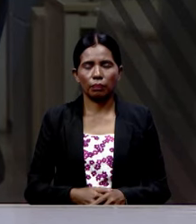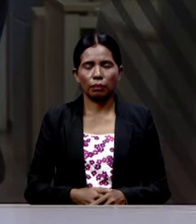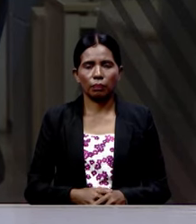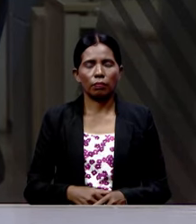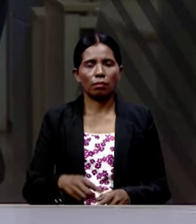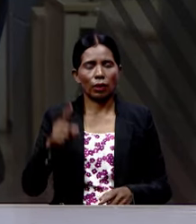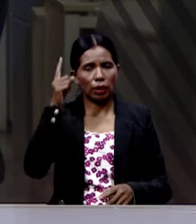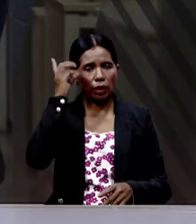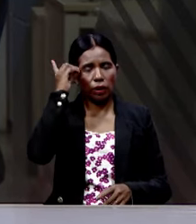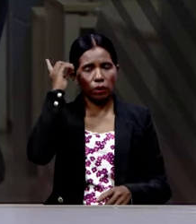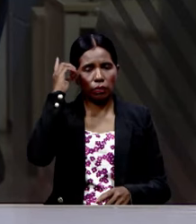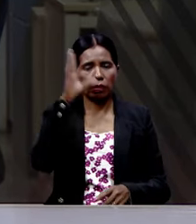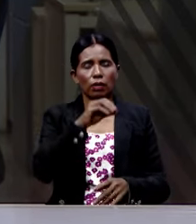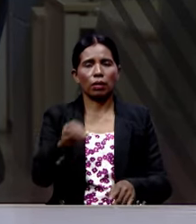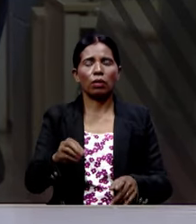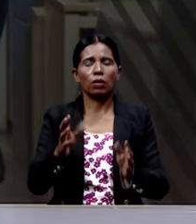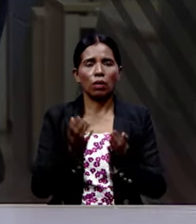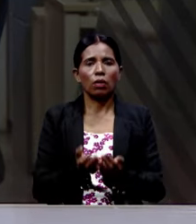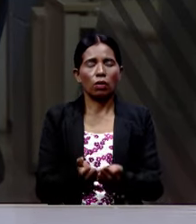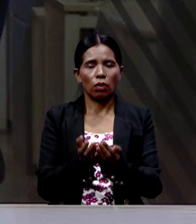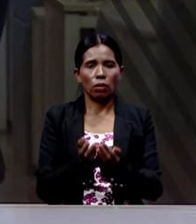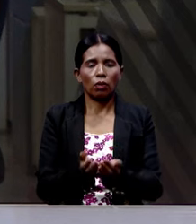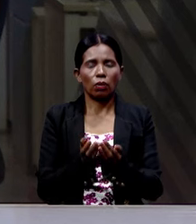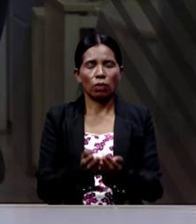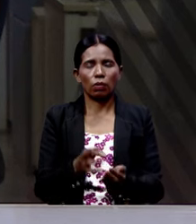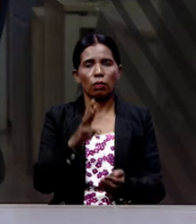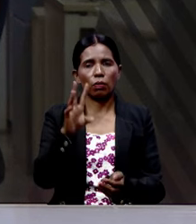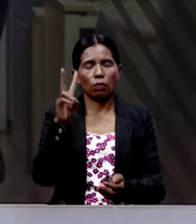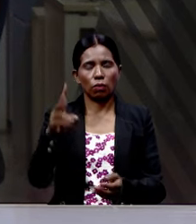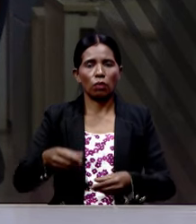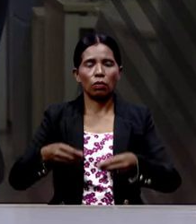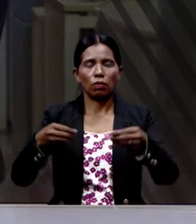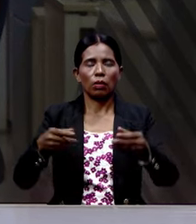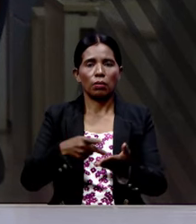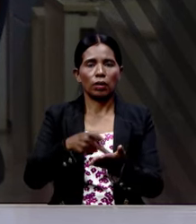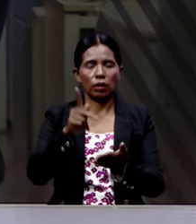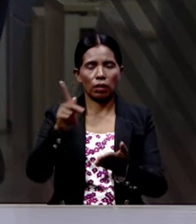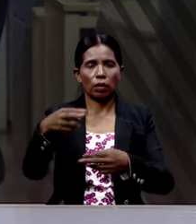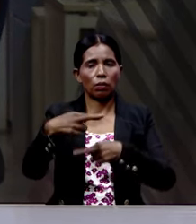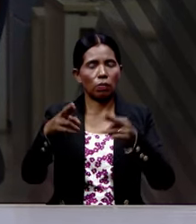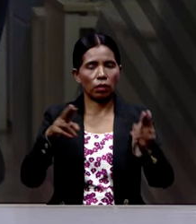Desconfia tripulante Roberlin Ramelau nona croma, fua lua quarto ba passageiro.